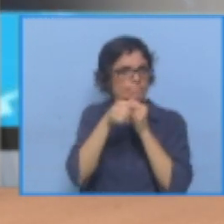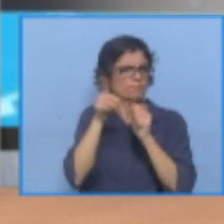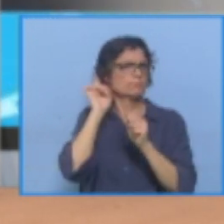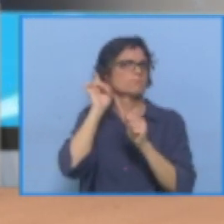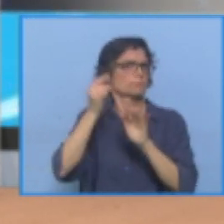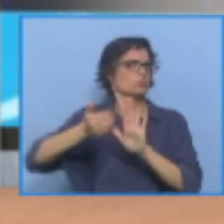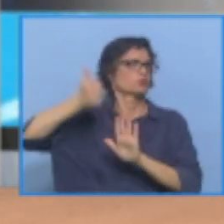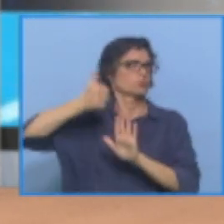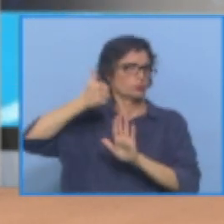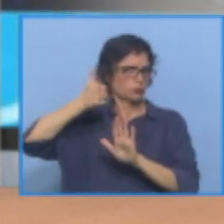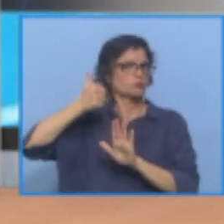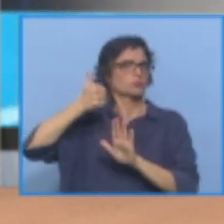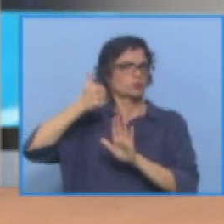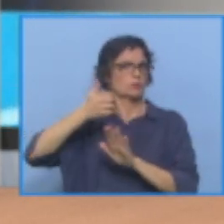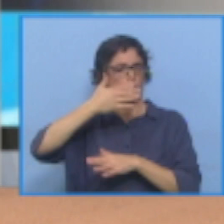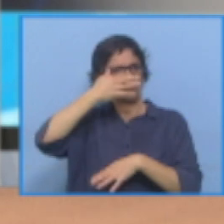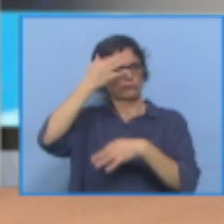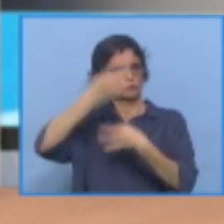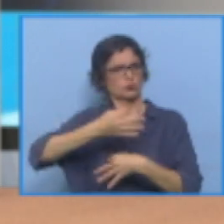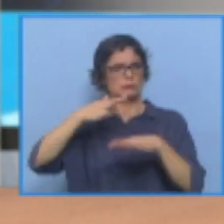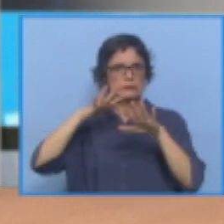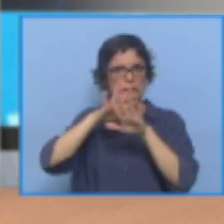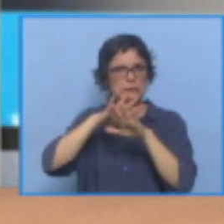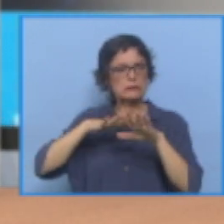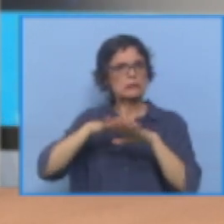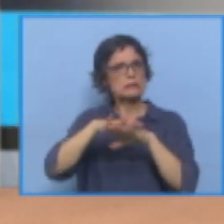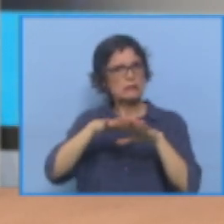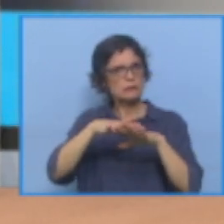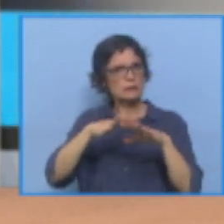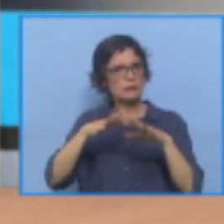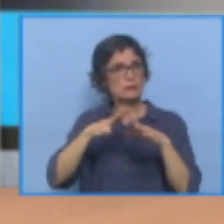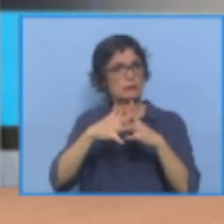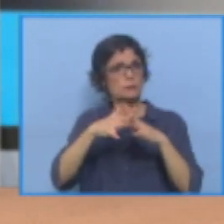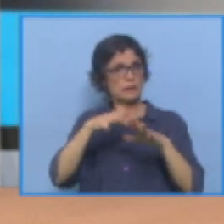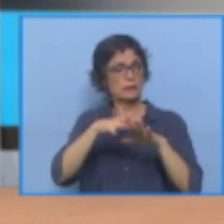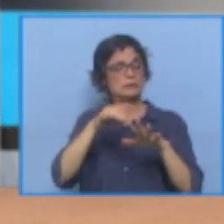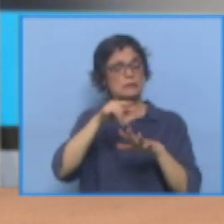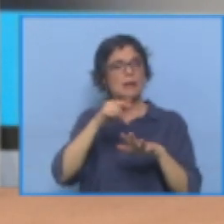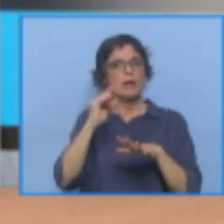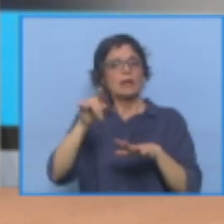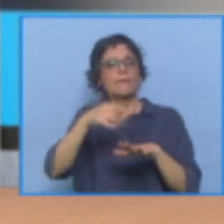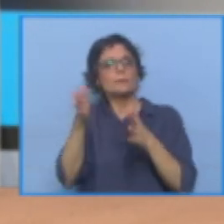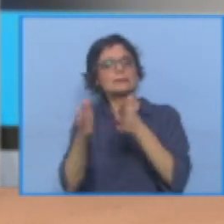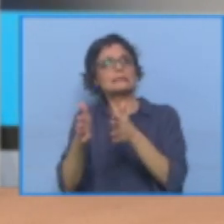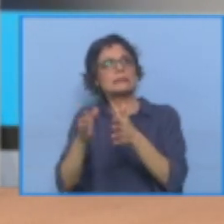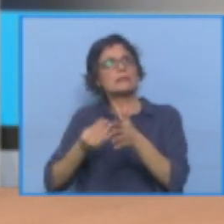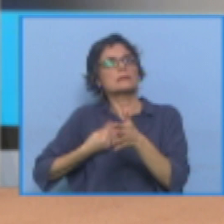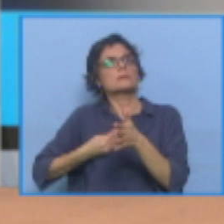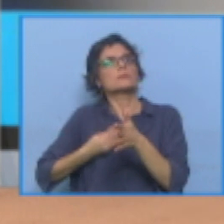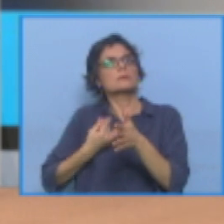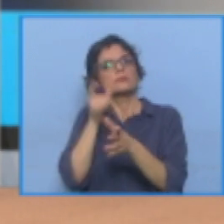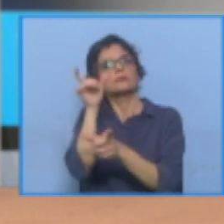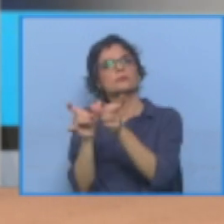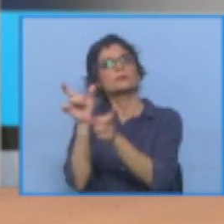foi um dos pontos dominantes dos trabalhos. E depois há preocupações que as pessoas trazem do terreno e que têm de ser também tidas